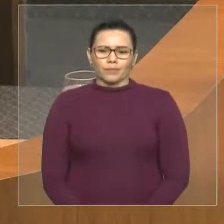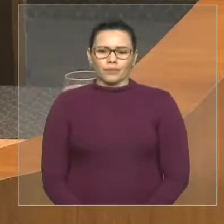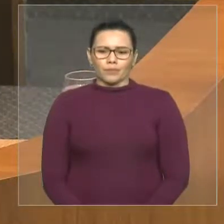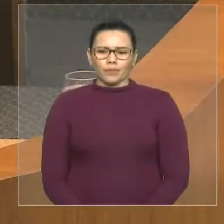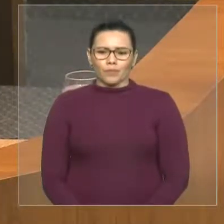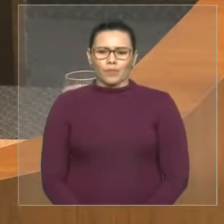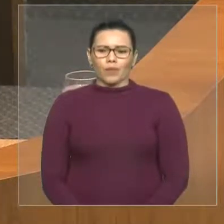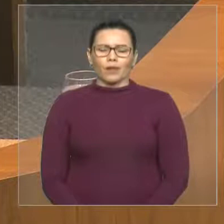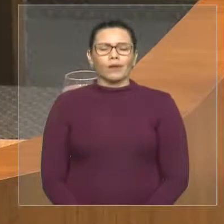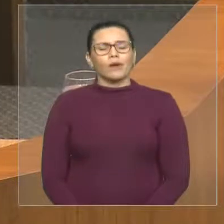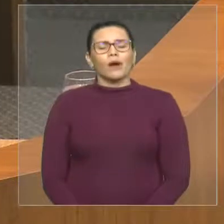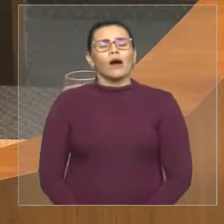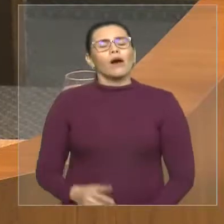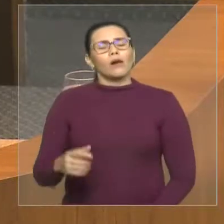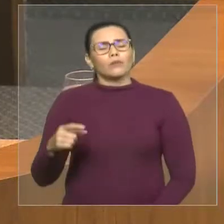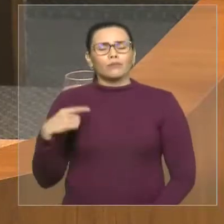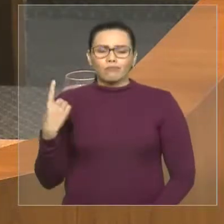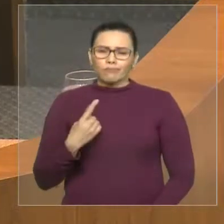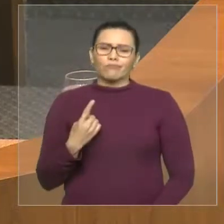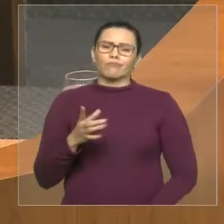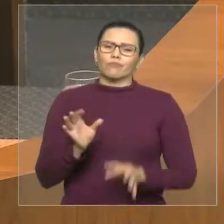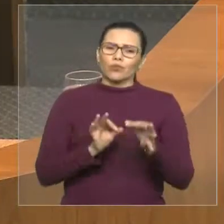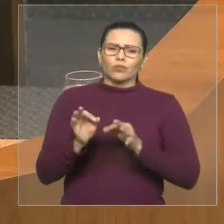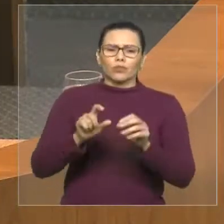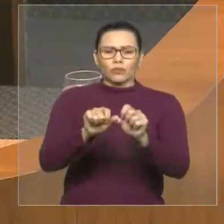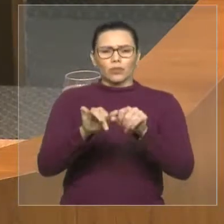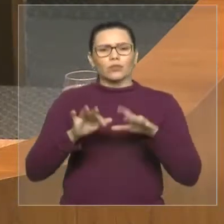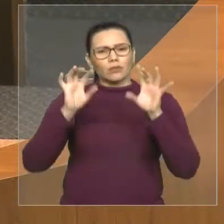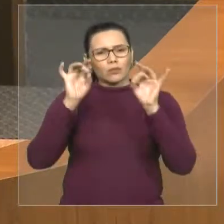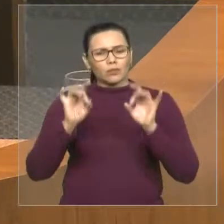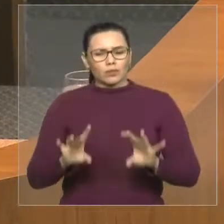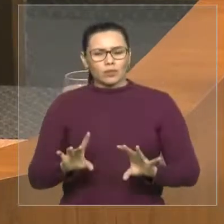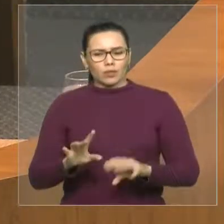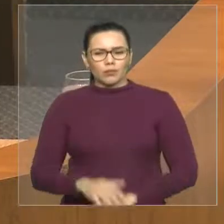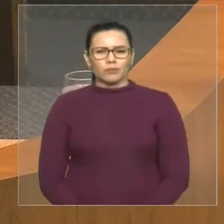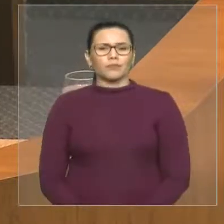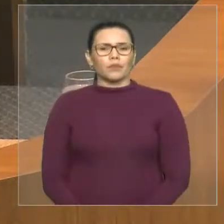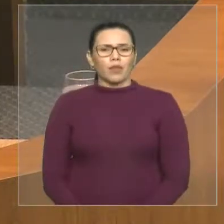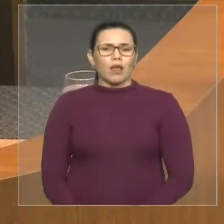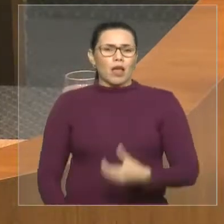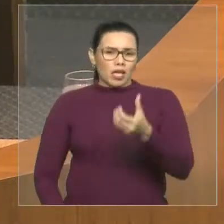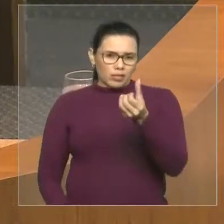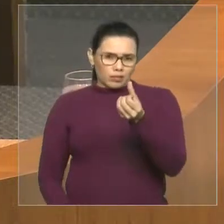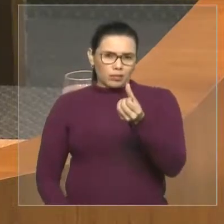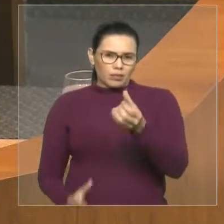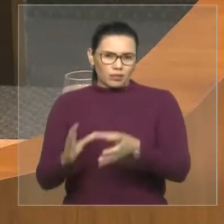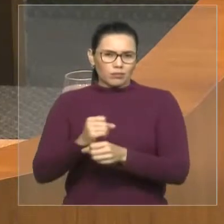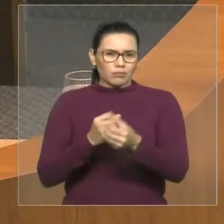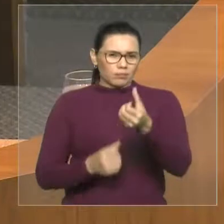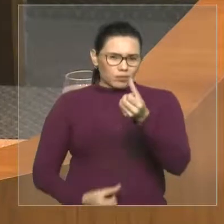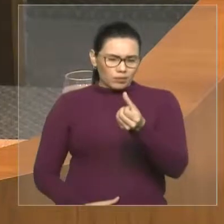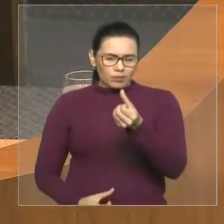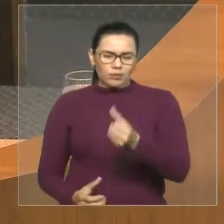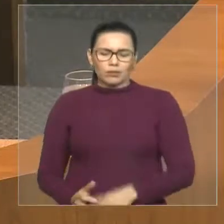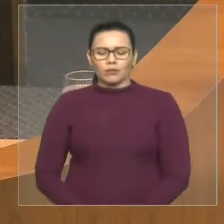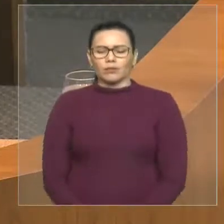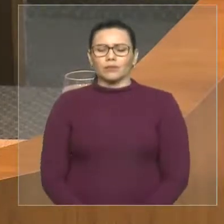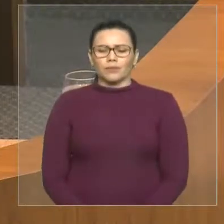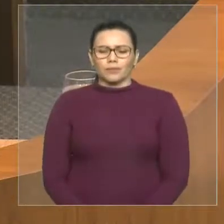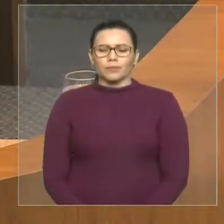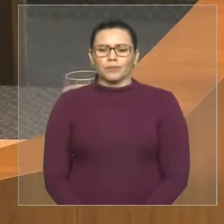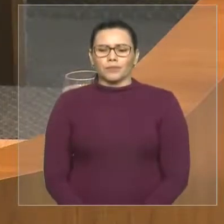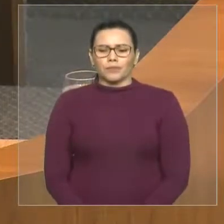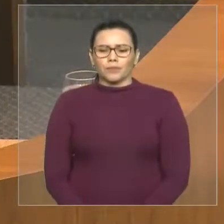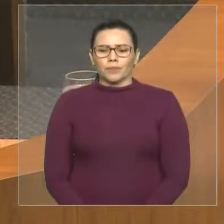seu talento, nós consideramos como os verdadeiros heróis do mundo moderno, porque esses atletas